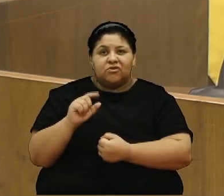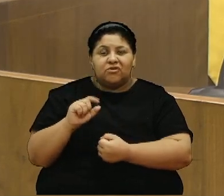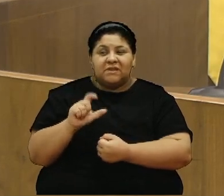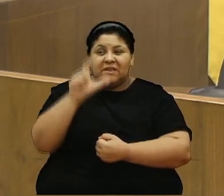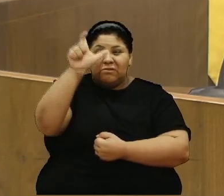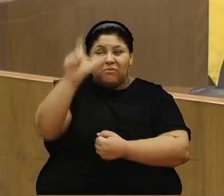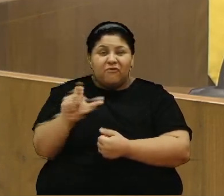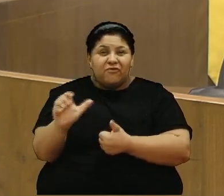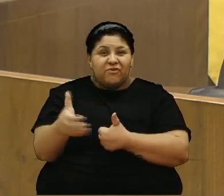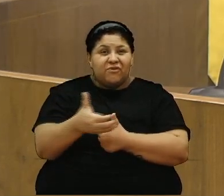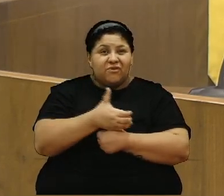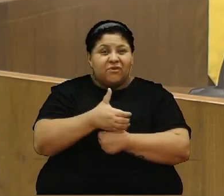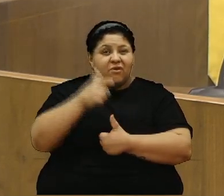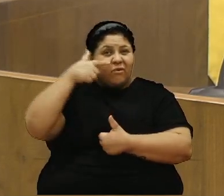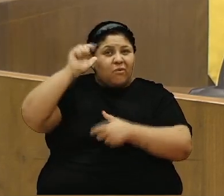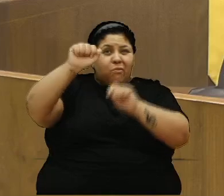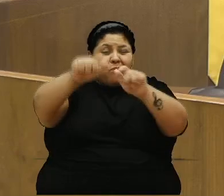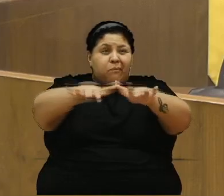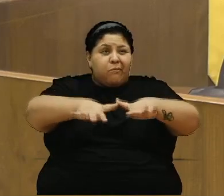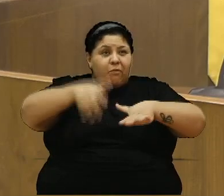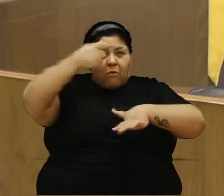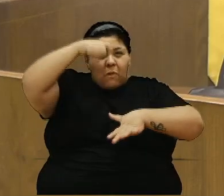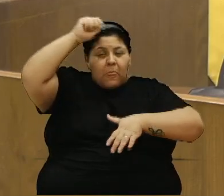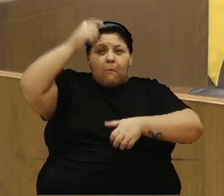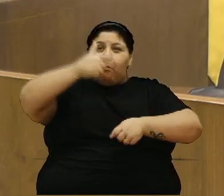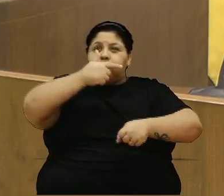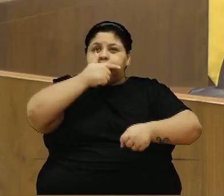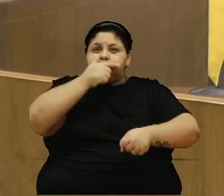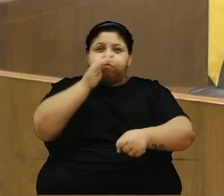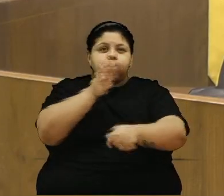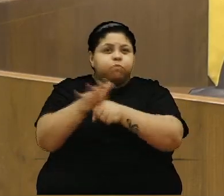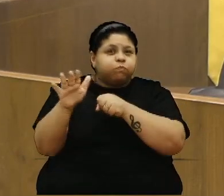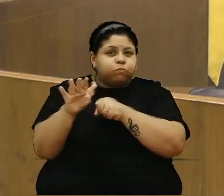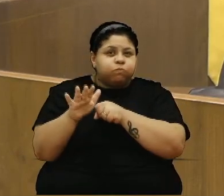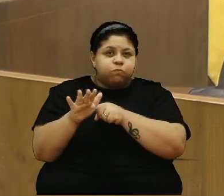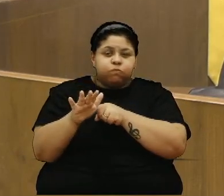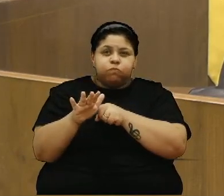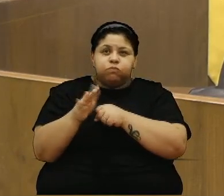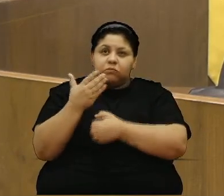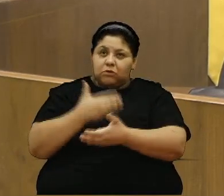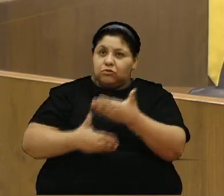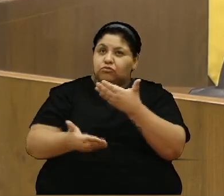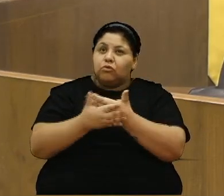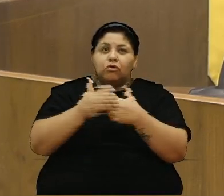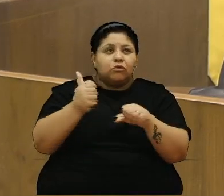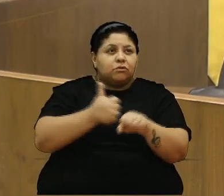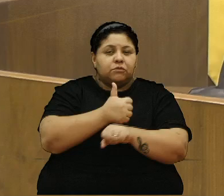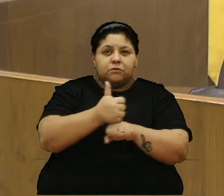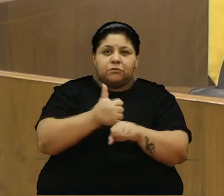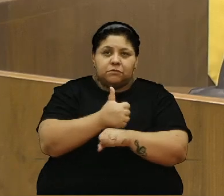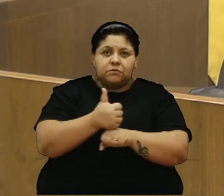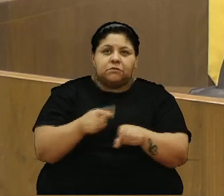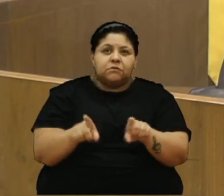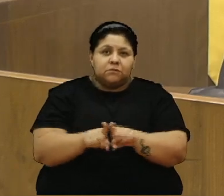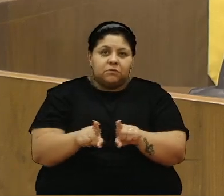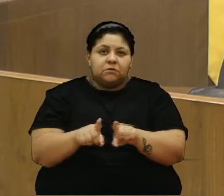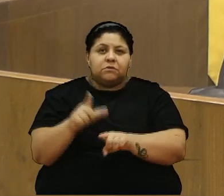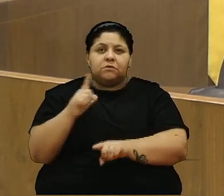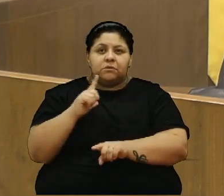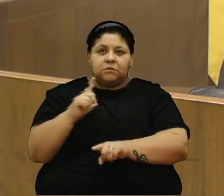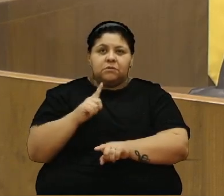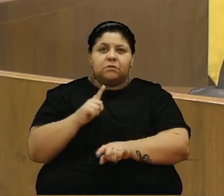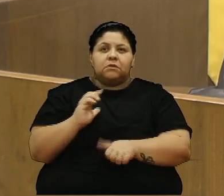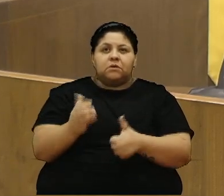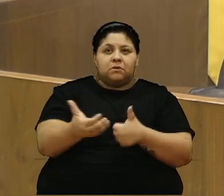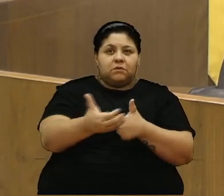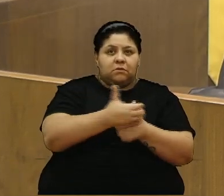tutelares. Ontem o auditório da UC estava cheio e todas os conselheiros... Exato. Exatamente. Mas é isso, 10 conselheiros